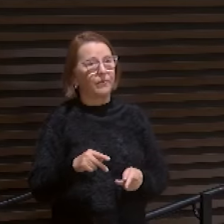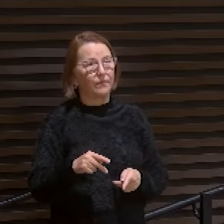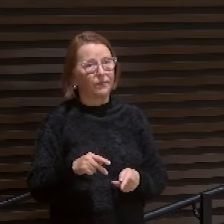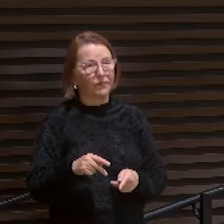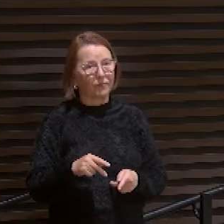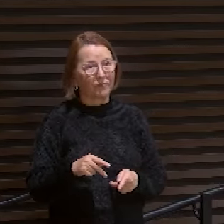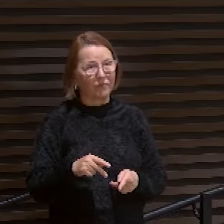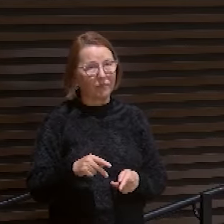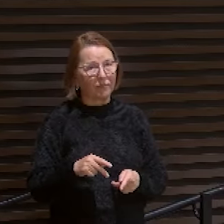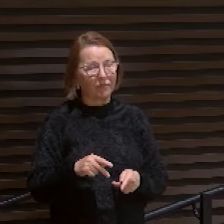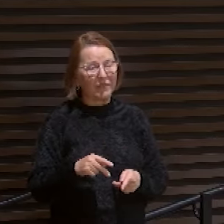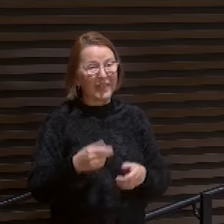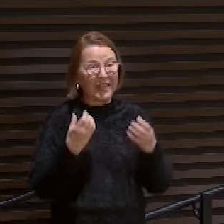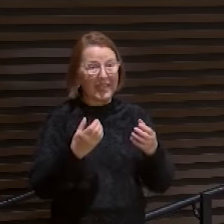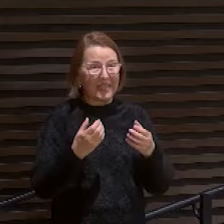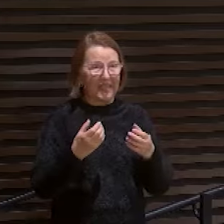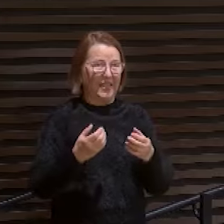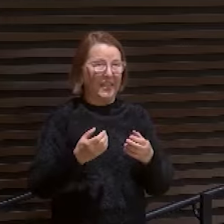faz uma repreensão.